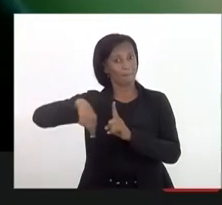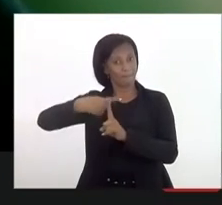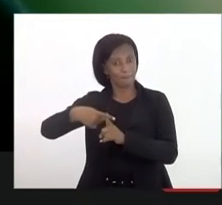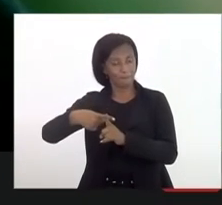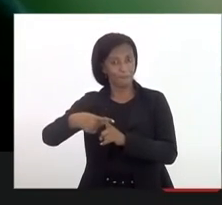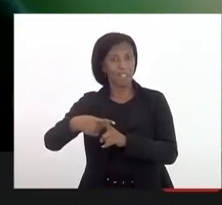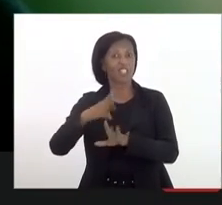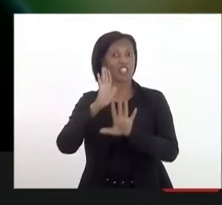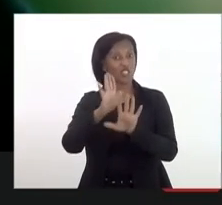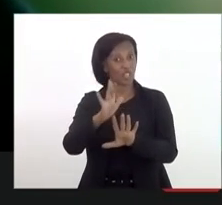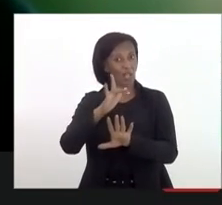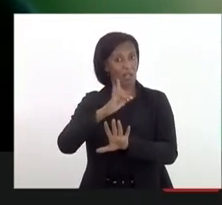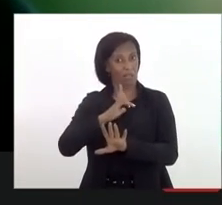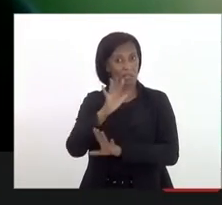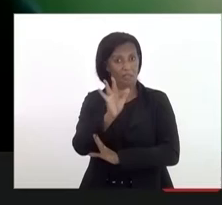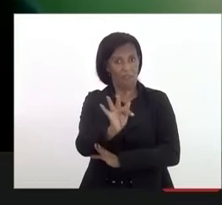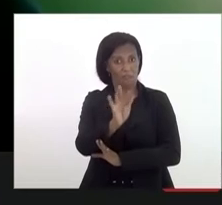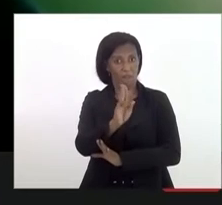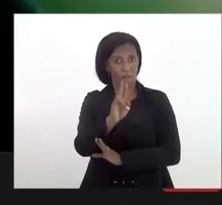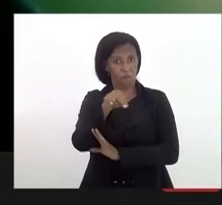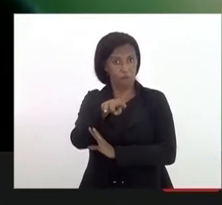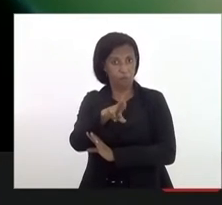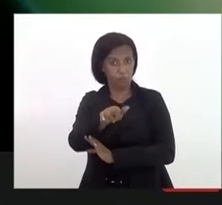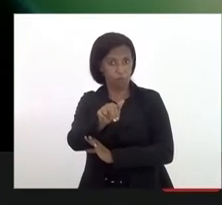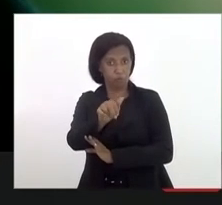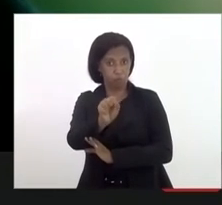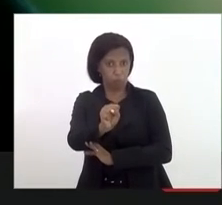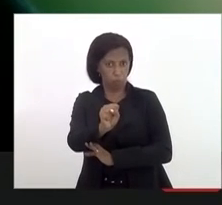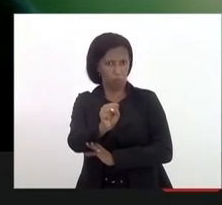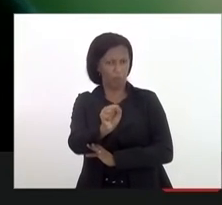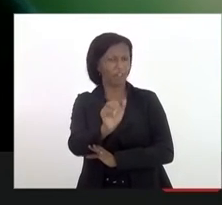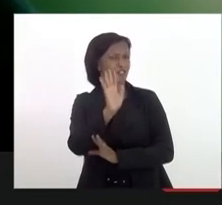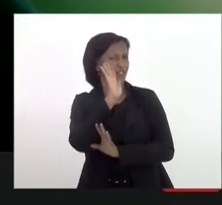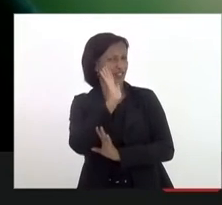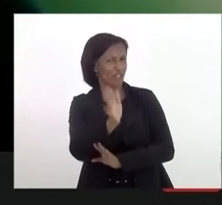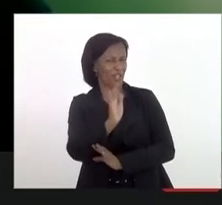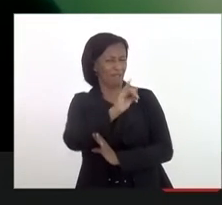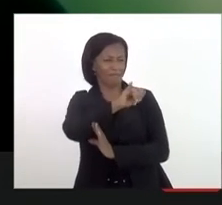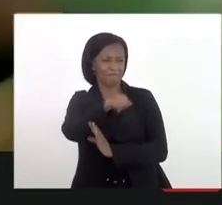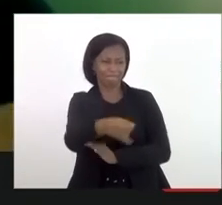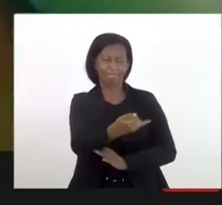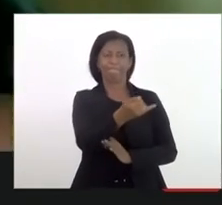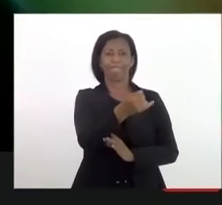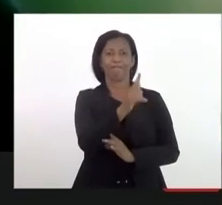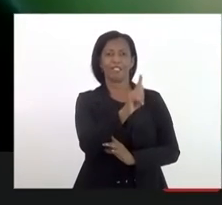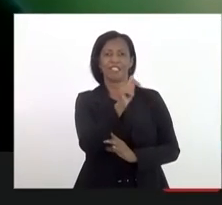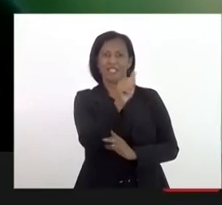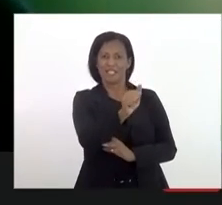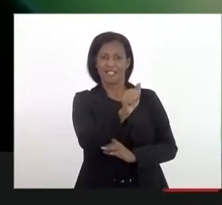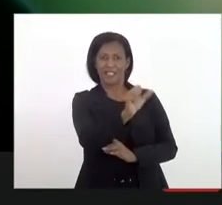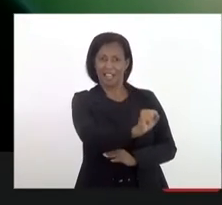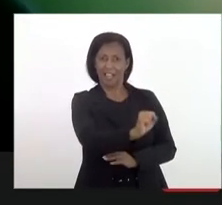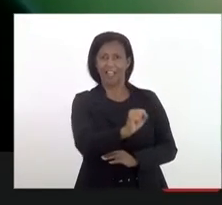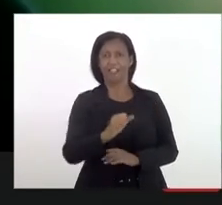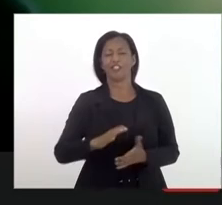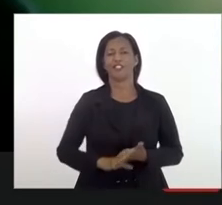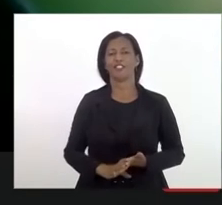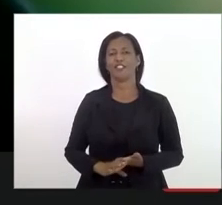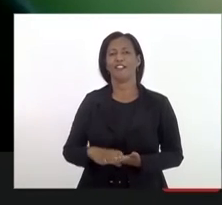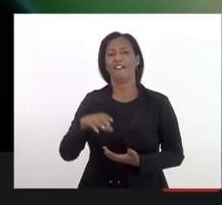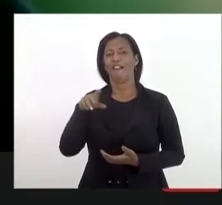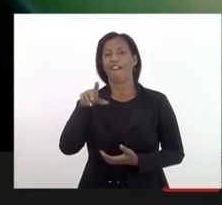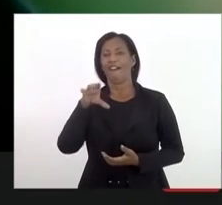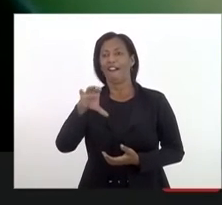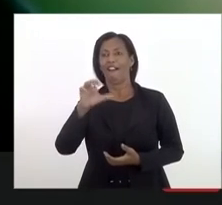já tem Furnas ali. Furnas certamente vai ser um consumidor desse gás. A Cátia aí que fornece lá para